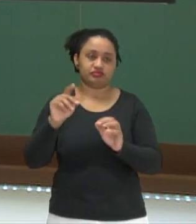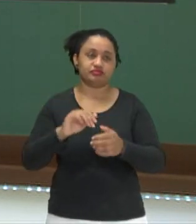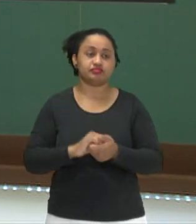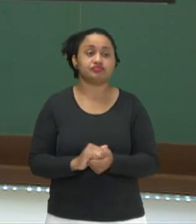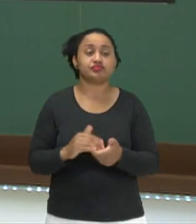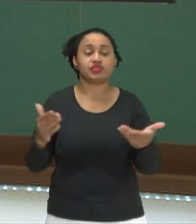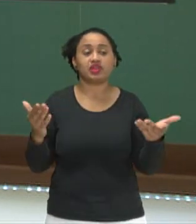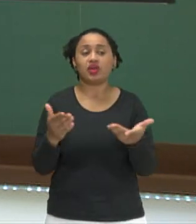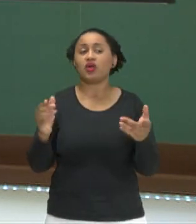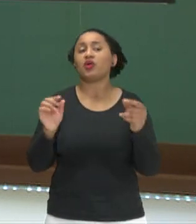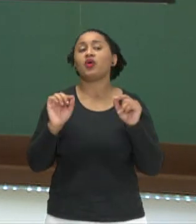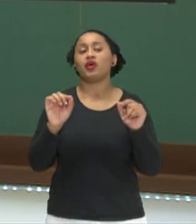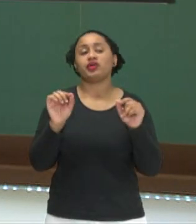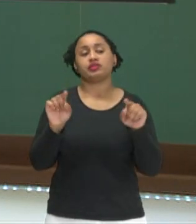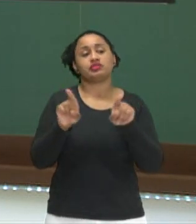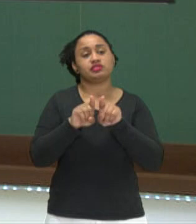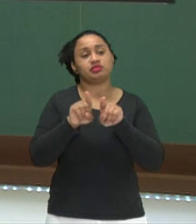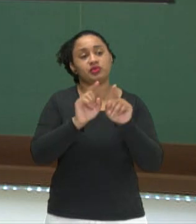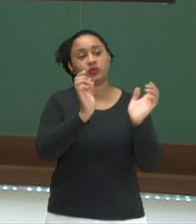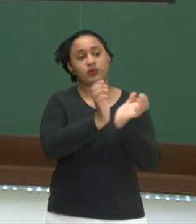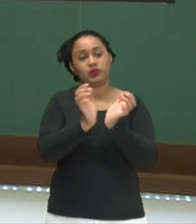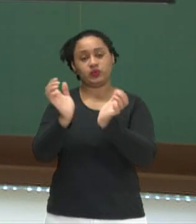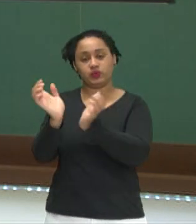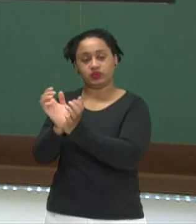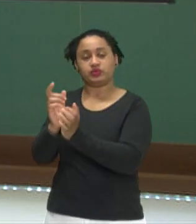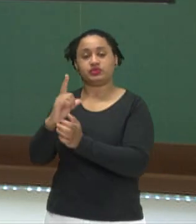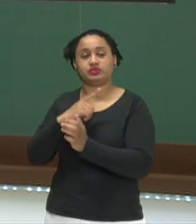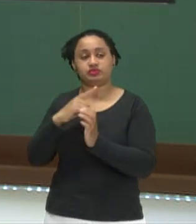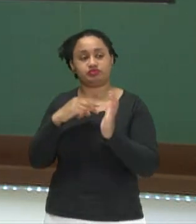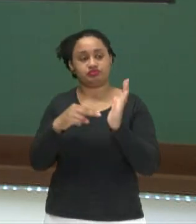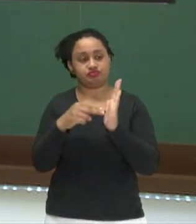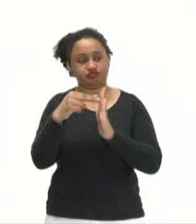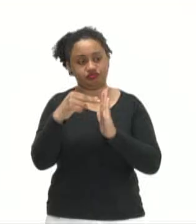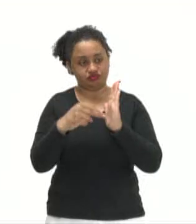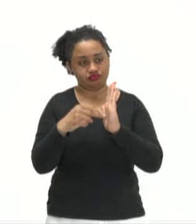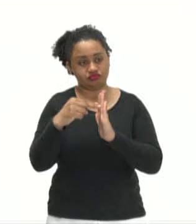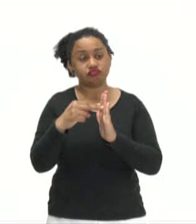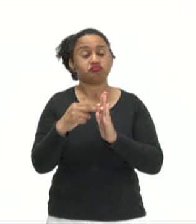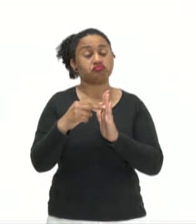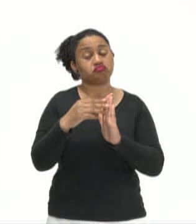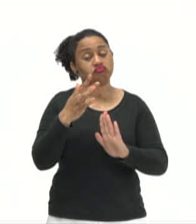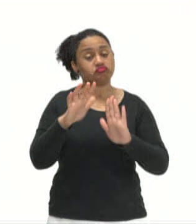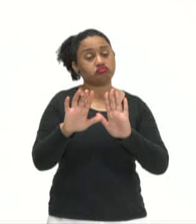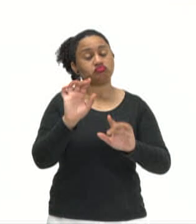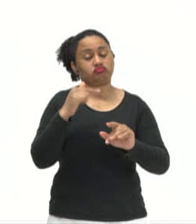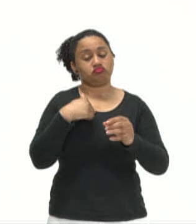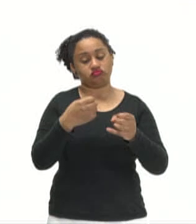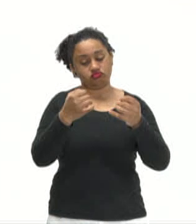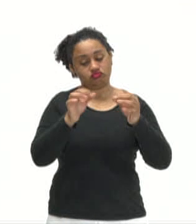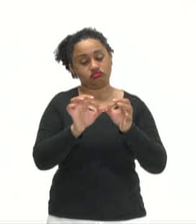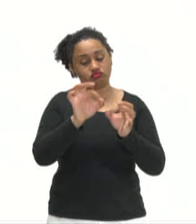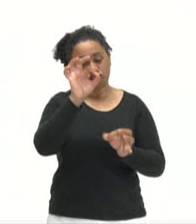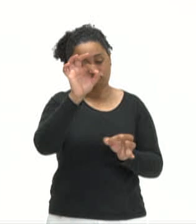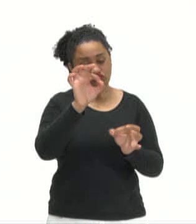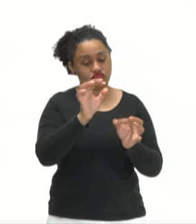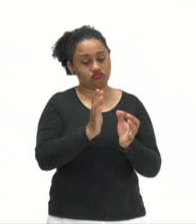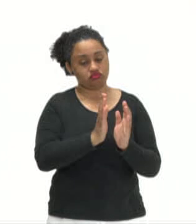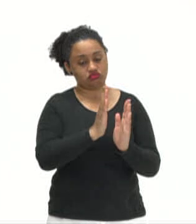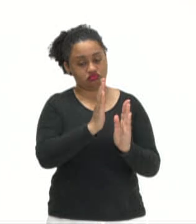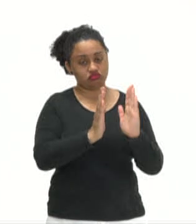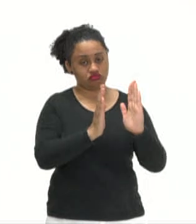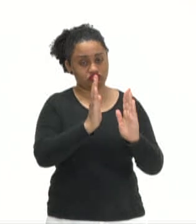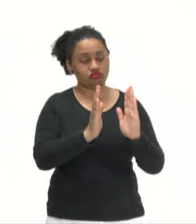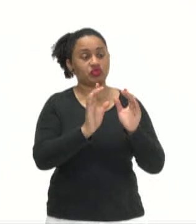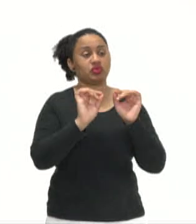vamos falar sobre a classificação que a gente vai ter dos prismas. Conforme a indicação das arestas laterais,